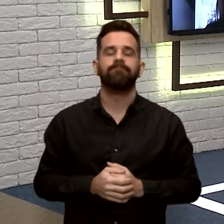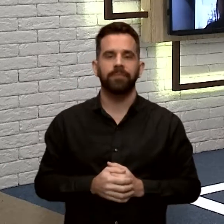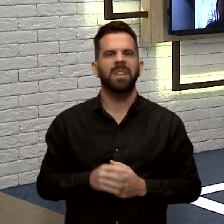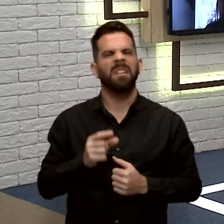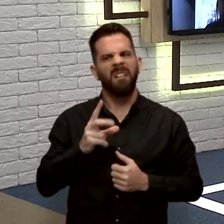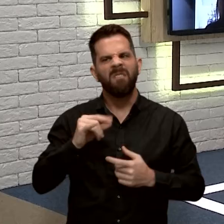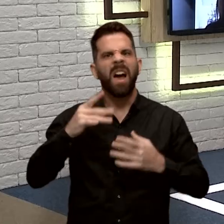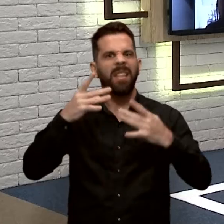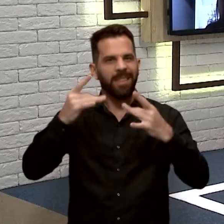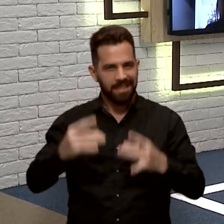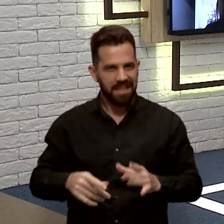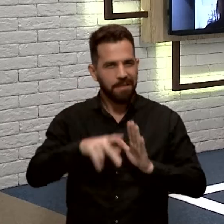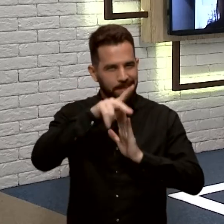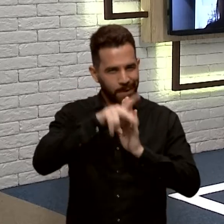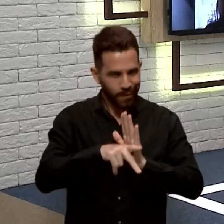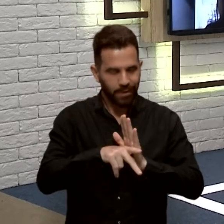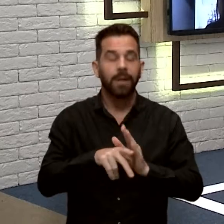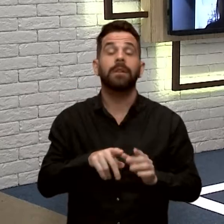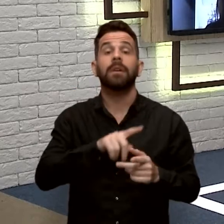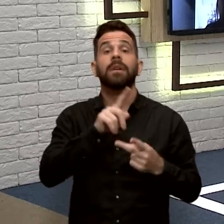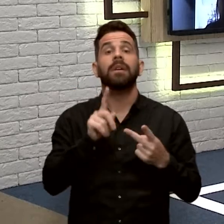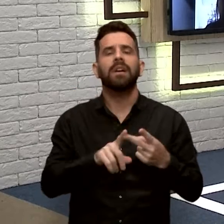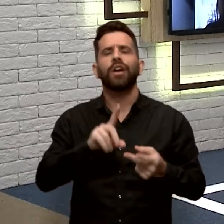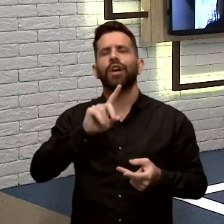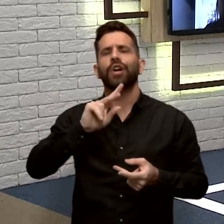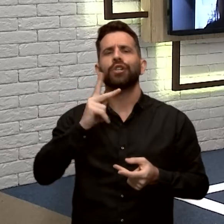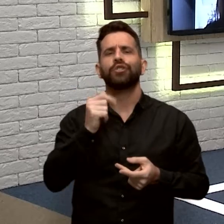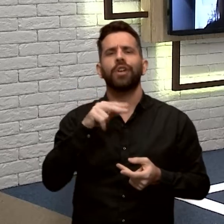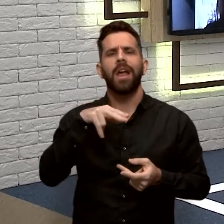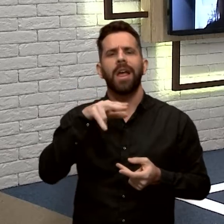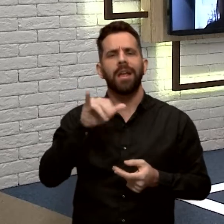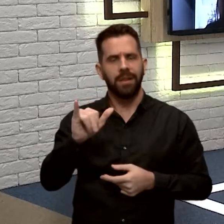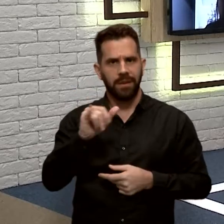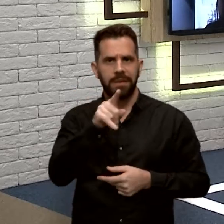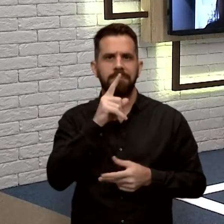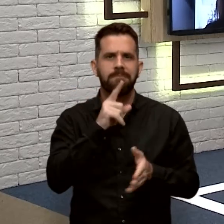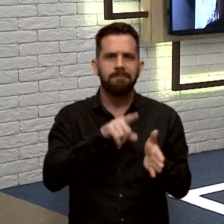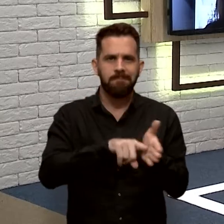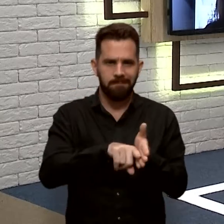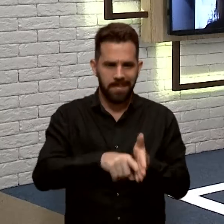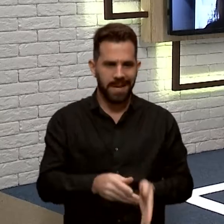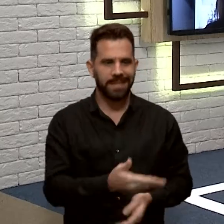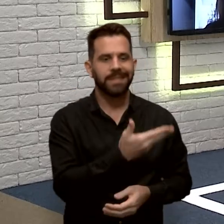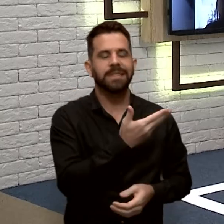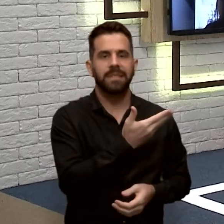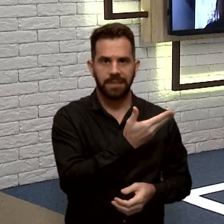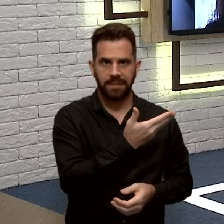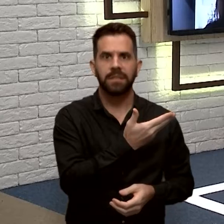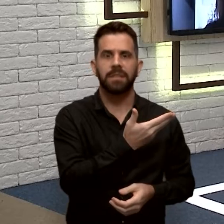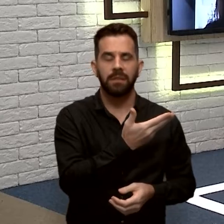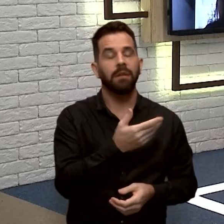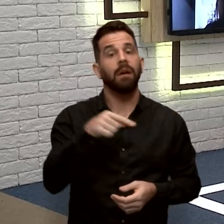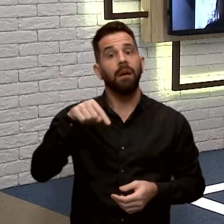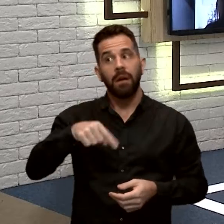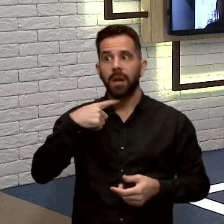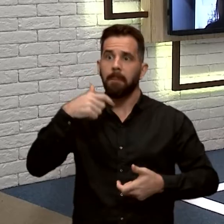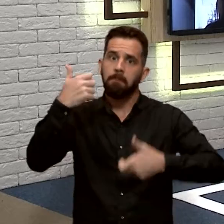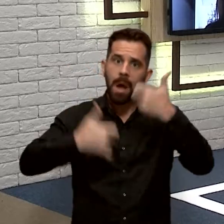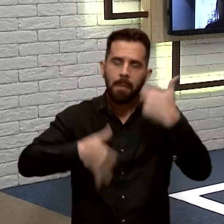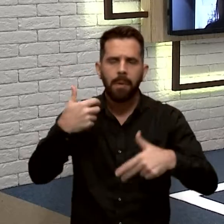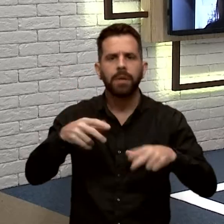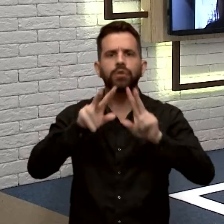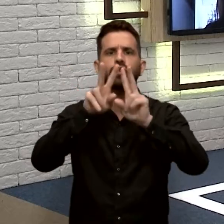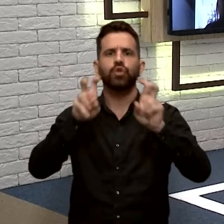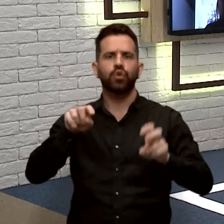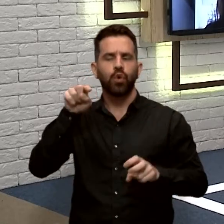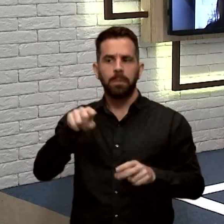bacana. Mas eu queria te ouvir, Jenny, sobre a sua pesquisa também. A gente está falando aqui hoje, né, de como a música ajuda na contestação, na